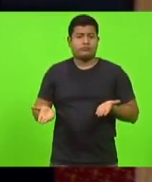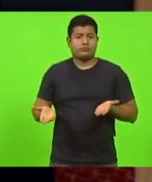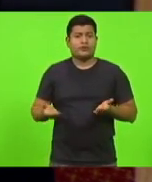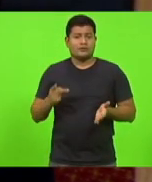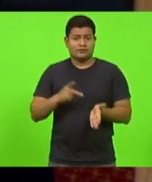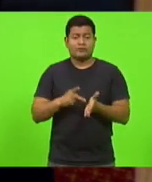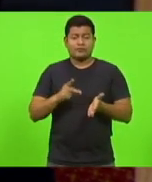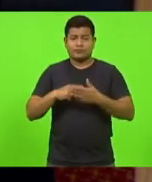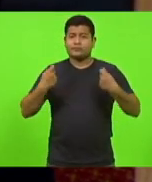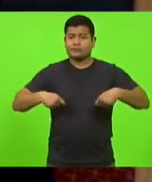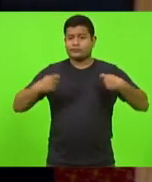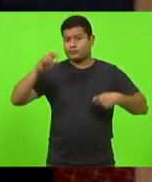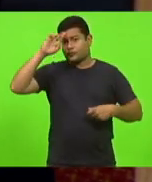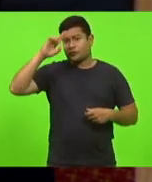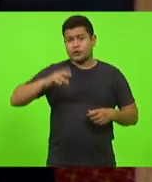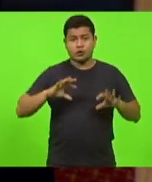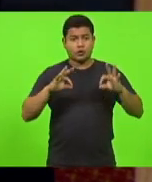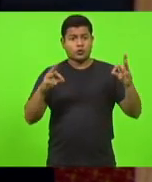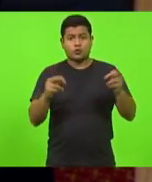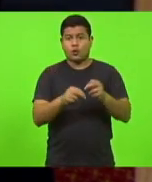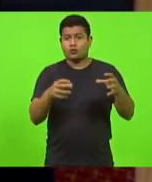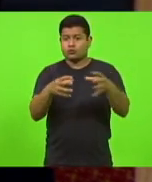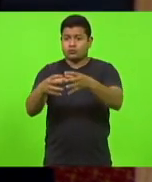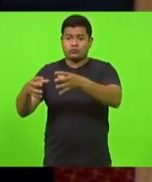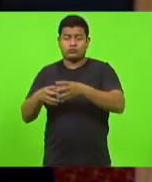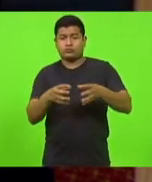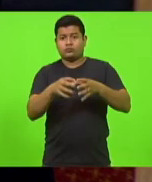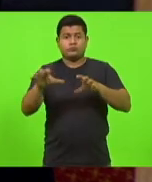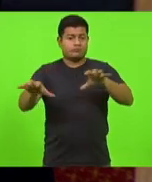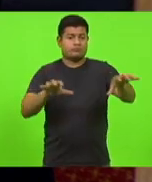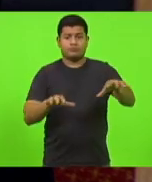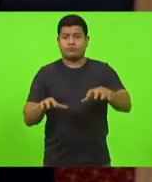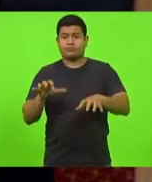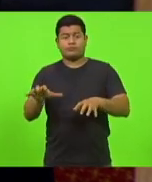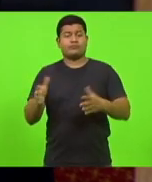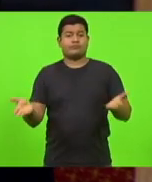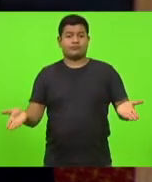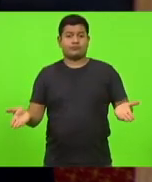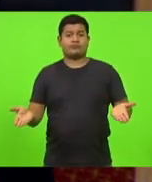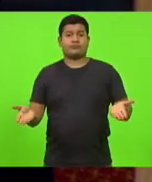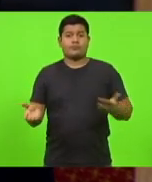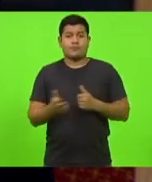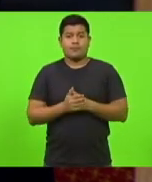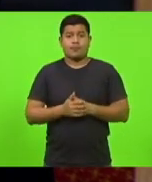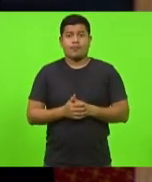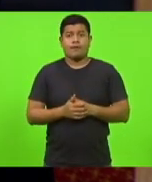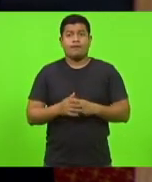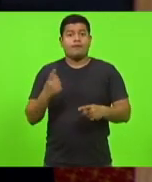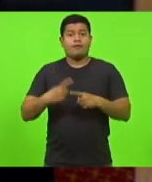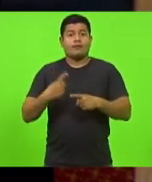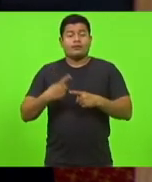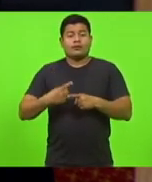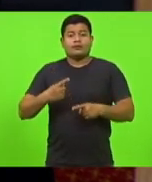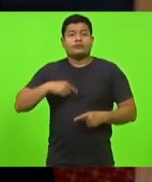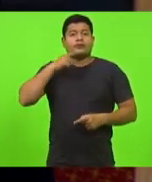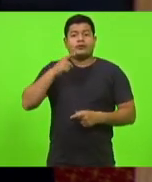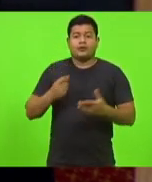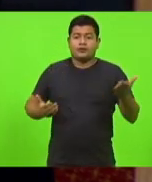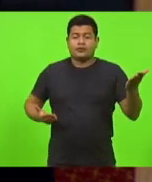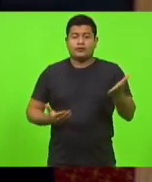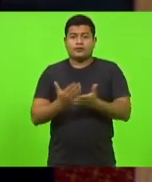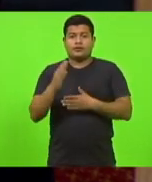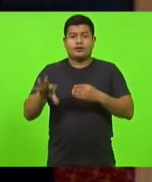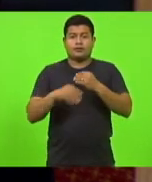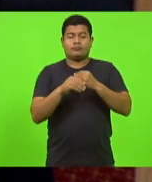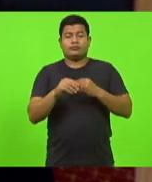resolvido para todas as carreiras, do meu ponto de vista. O que, que precisa ser dito aqui, ó? Por que, que a gente não aprova a emenda do Vale hoje? Porque